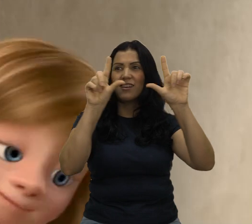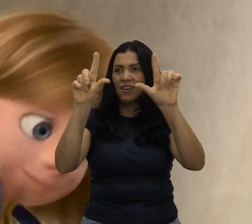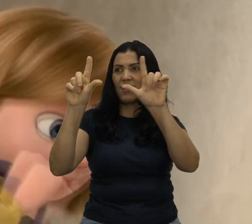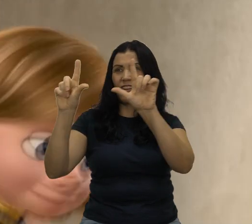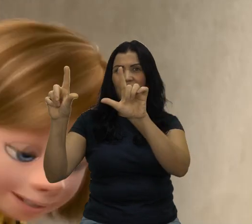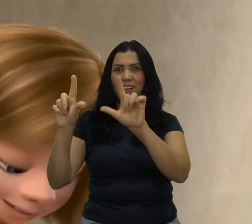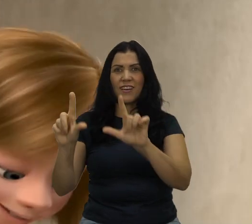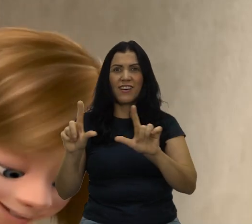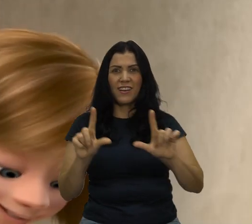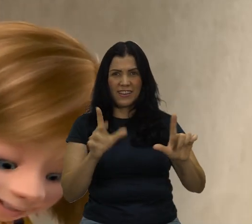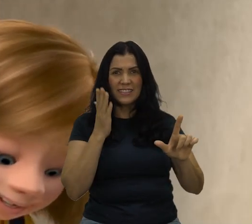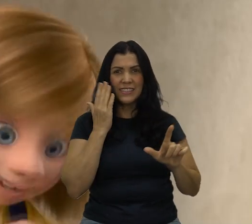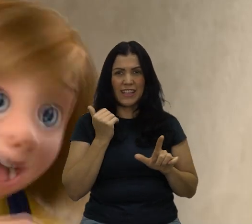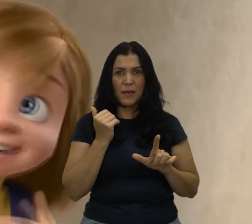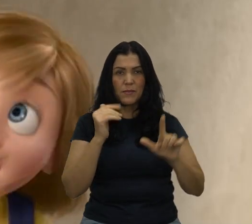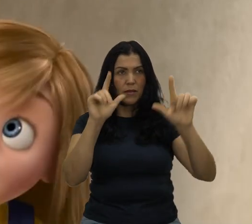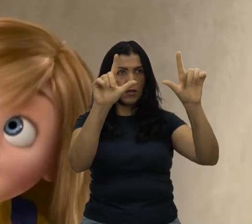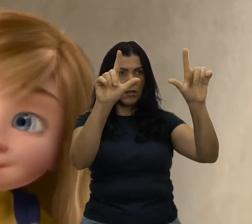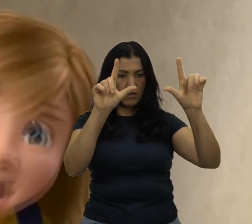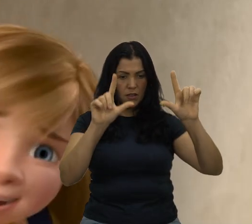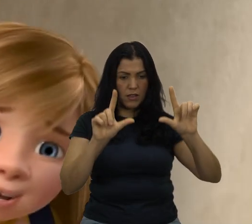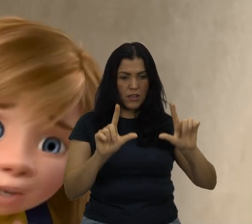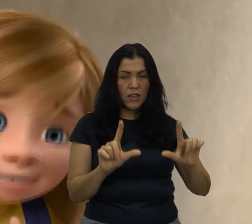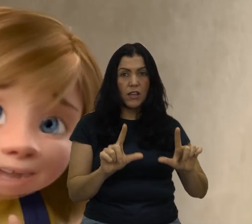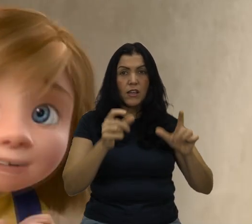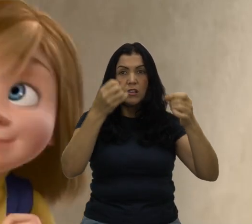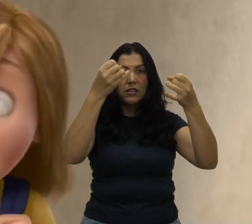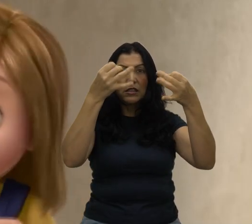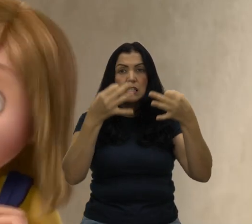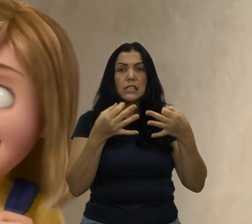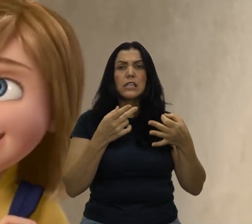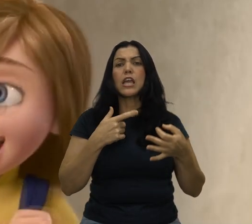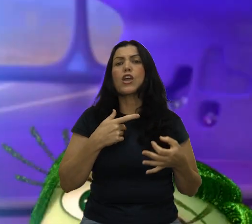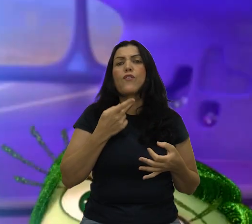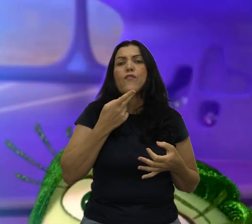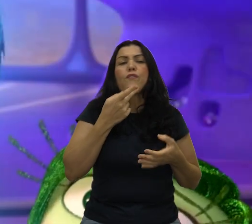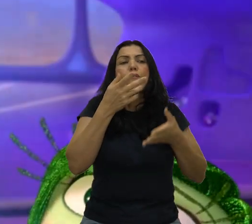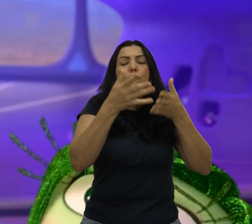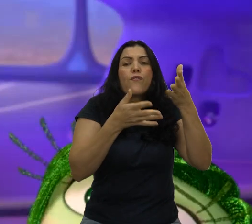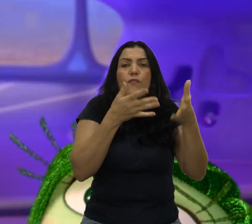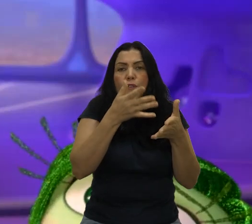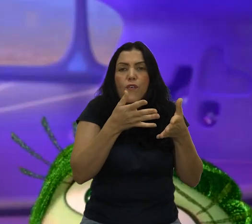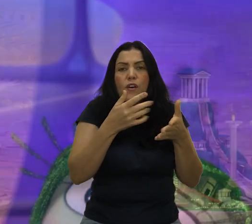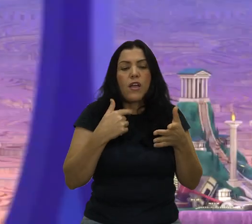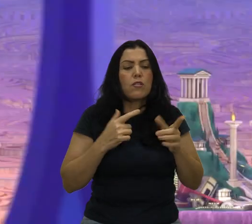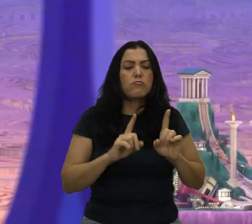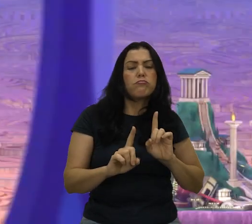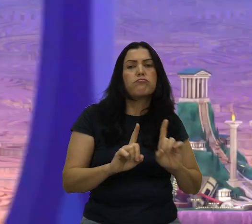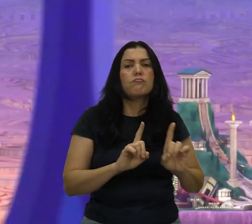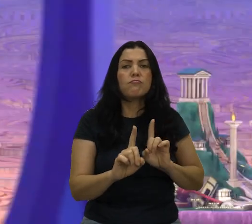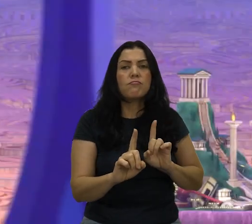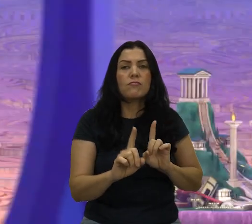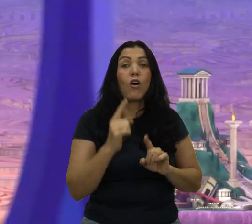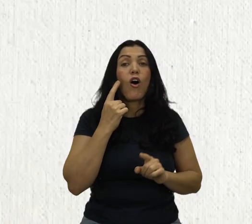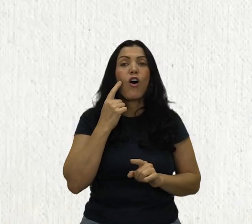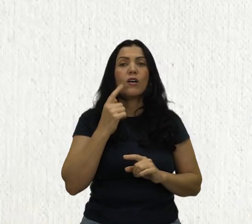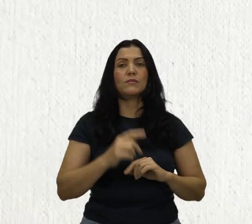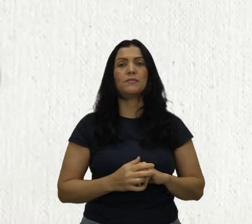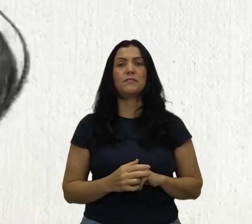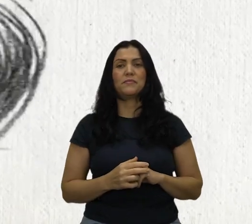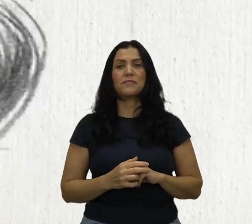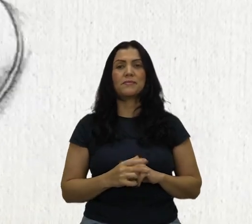em quadrinhos, onde abaixo de cada quadro são descritas as falas e ações das